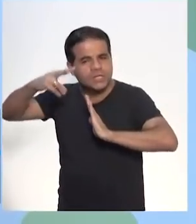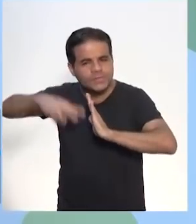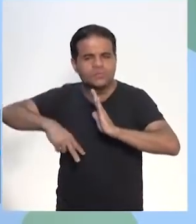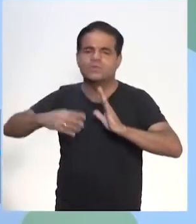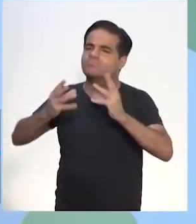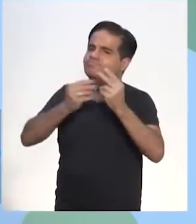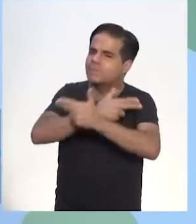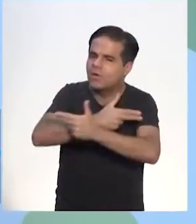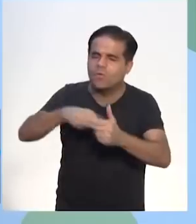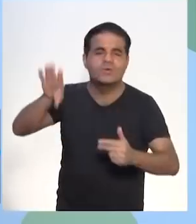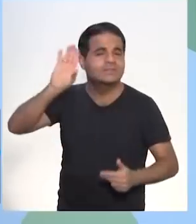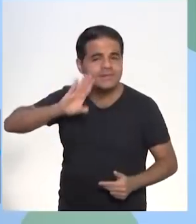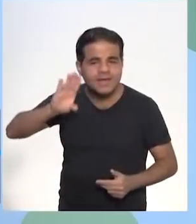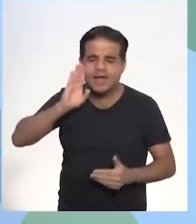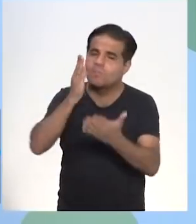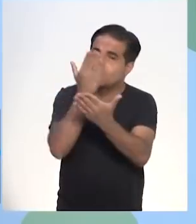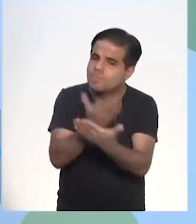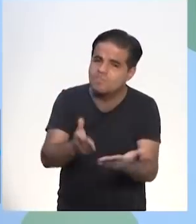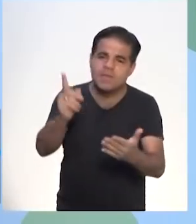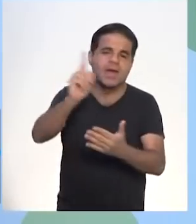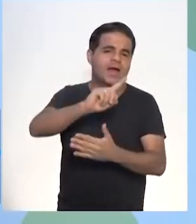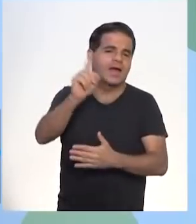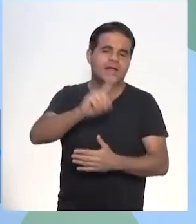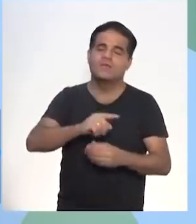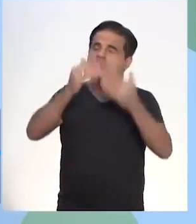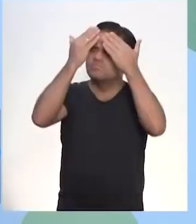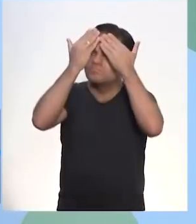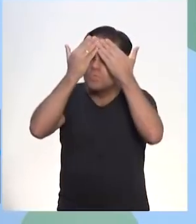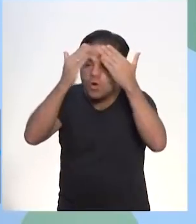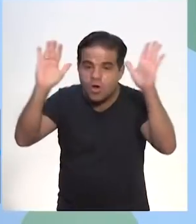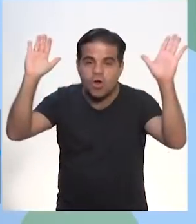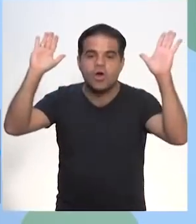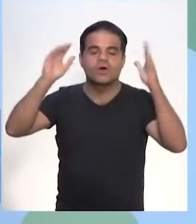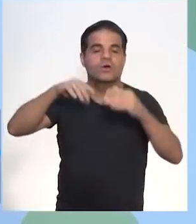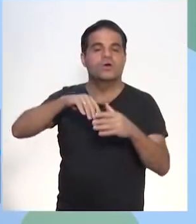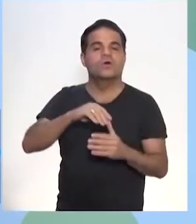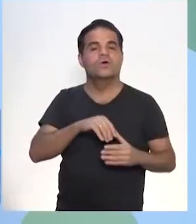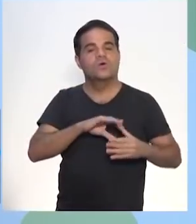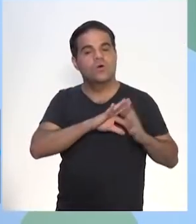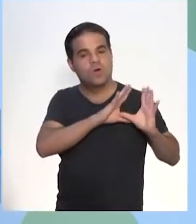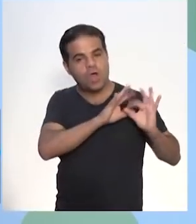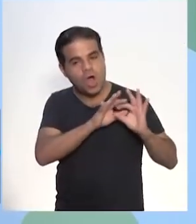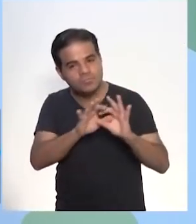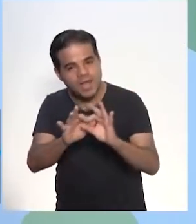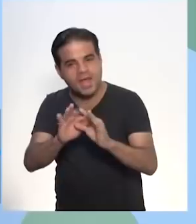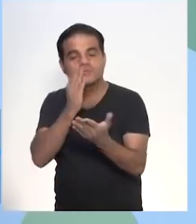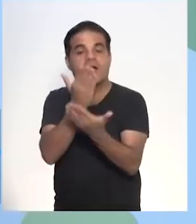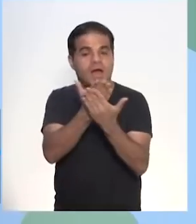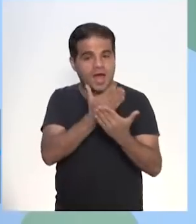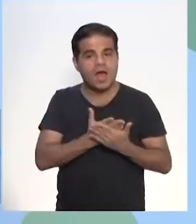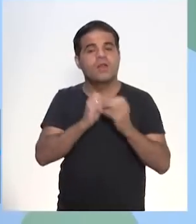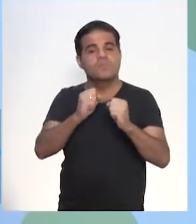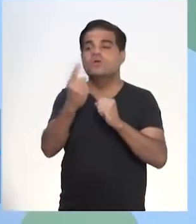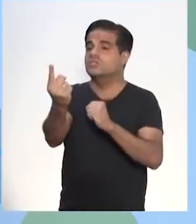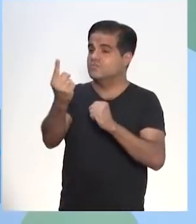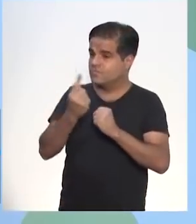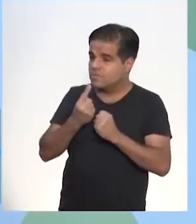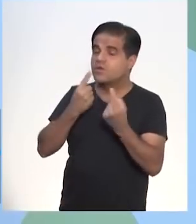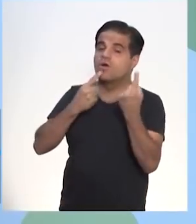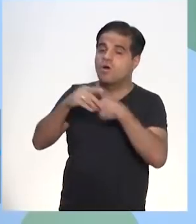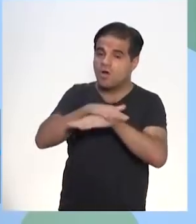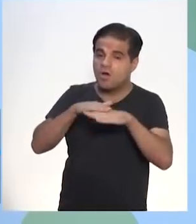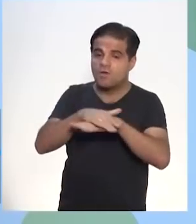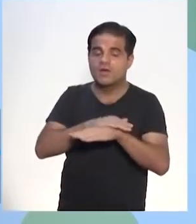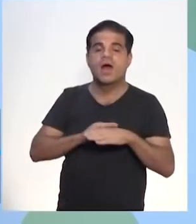É muito legal, gente. Não percam. Você amplia o contexto da aula lá e você pode conversar com a gente. É bem legal. Língua